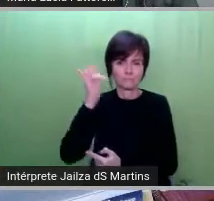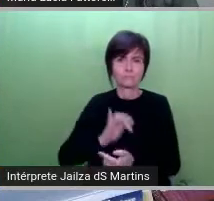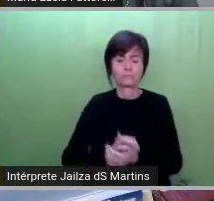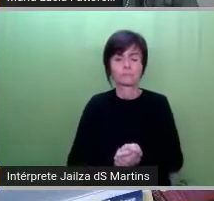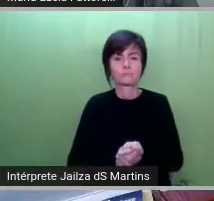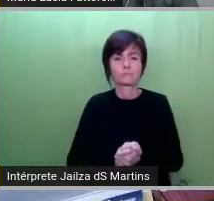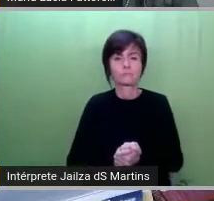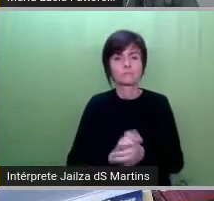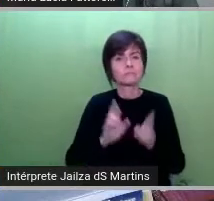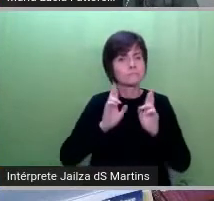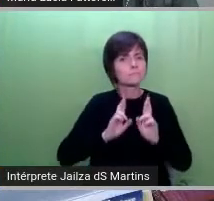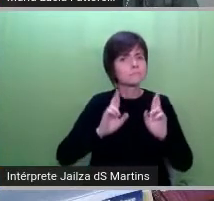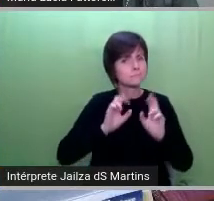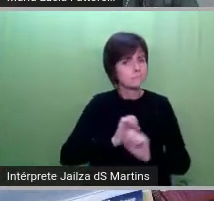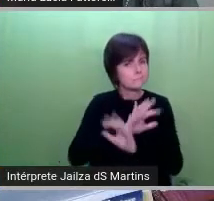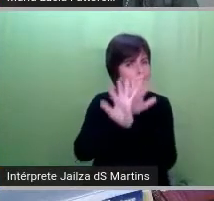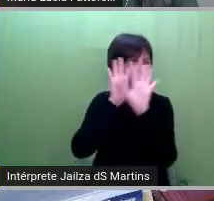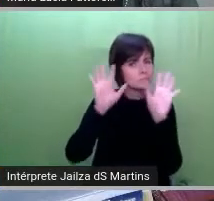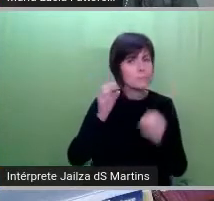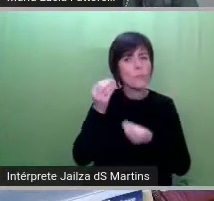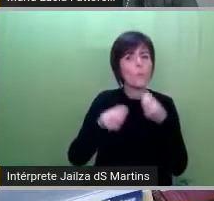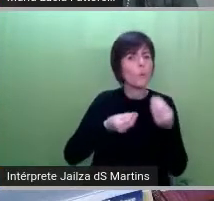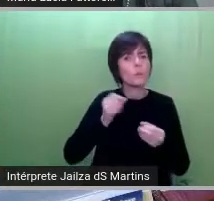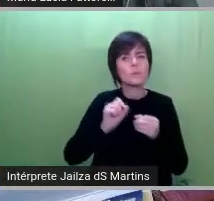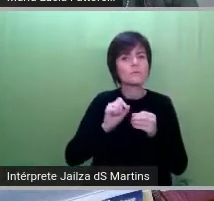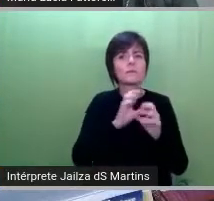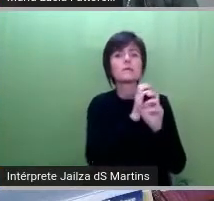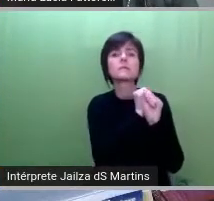Eu espero que tenha ficado claro, porque